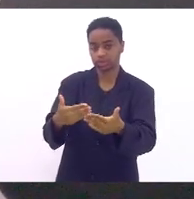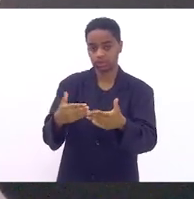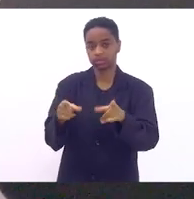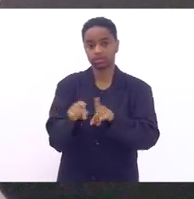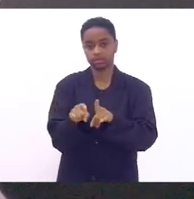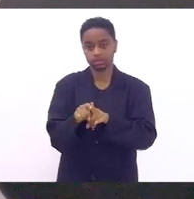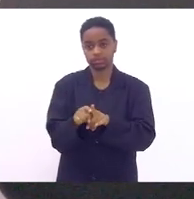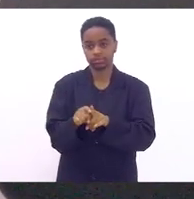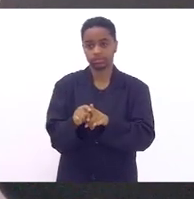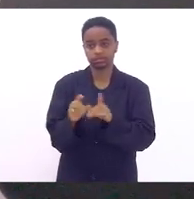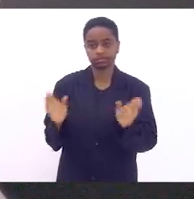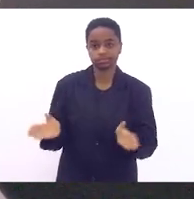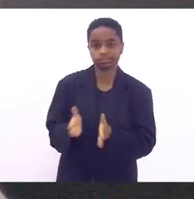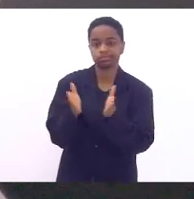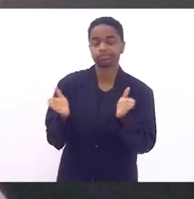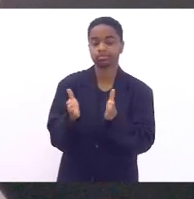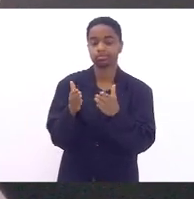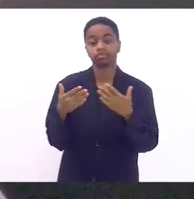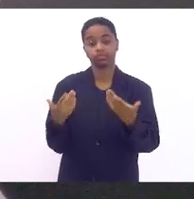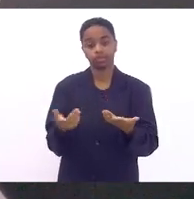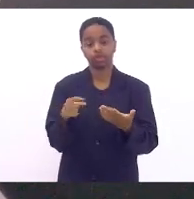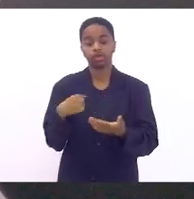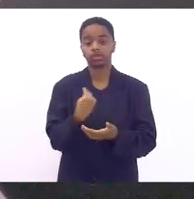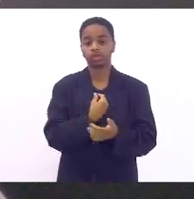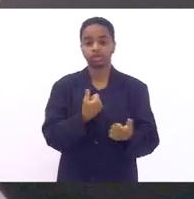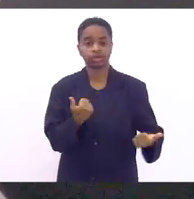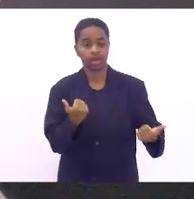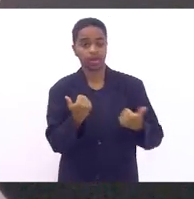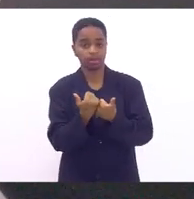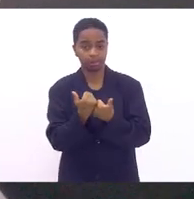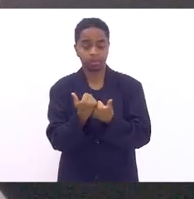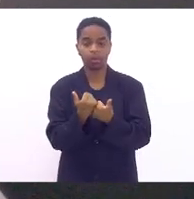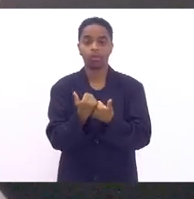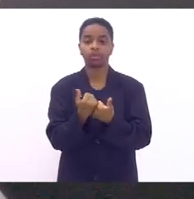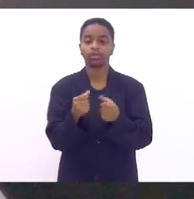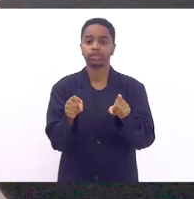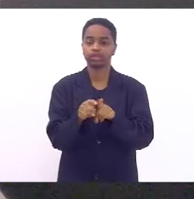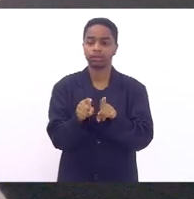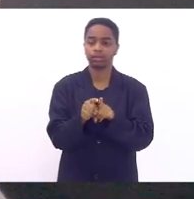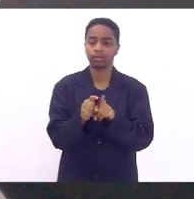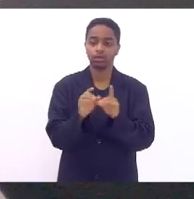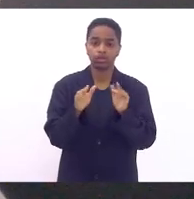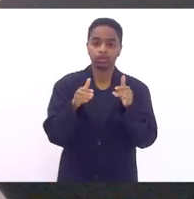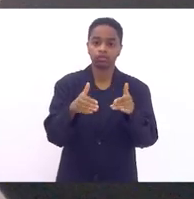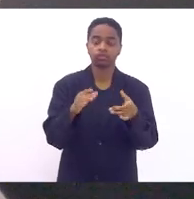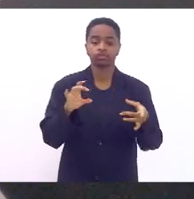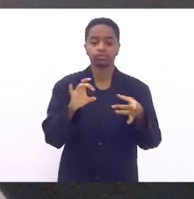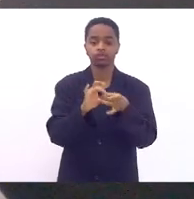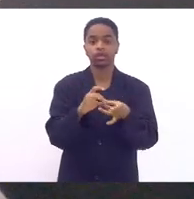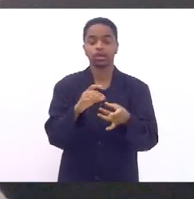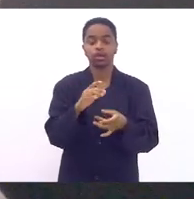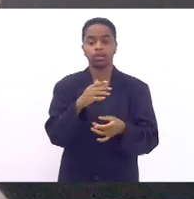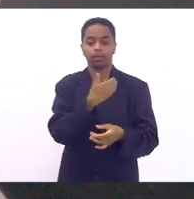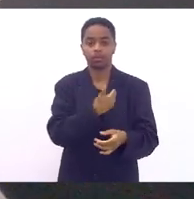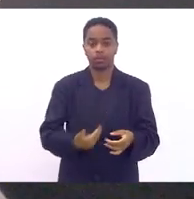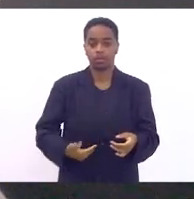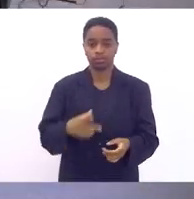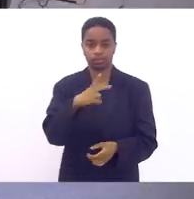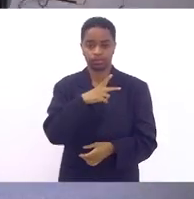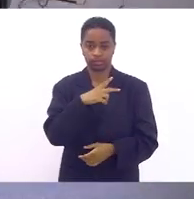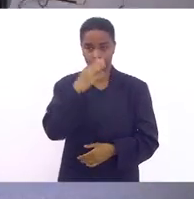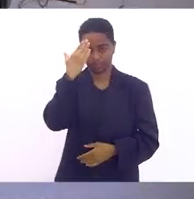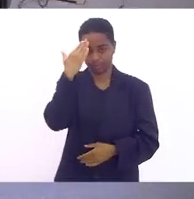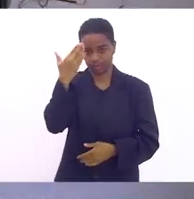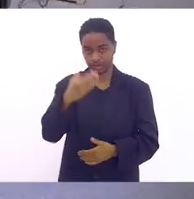induzir essa questão contem com a associação comercial do Rio de Janeiro principalmente particular o público com o privado obrigado obrigada